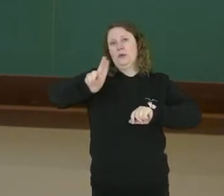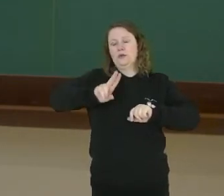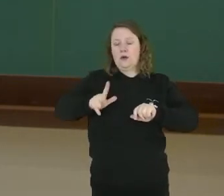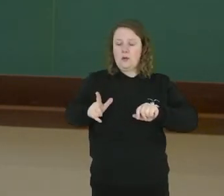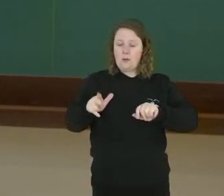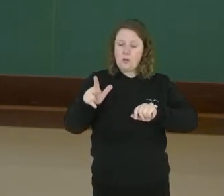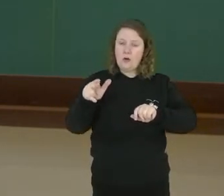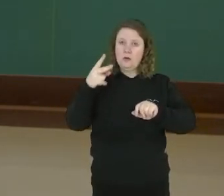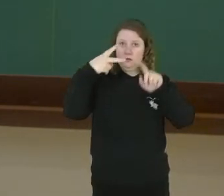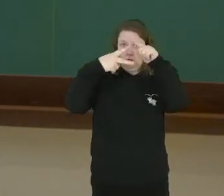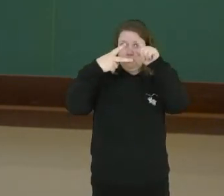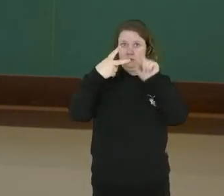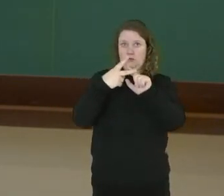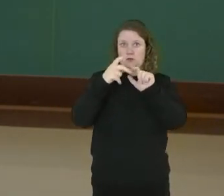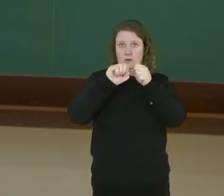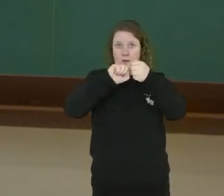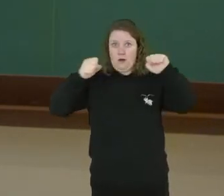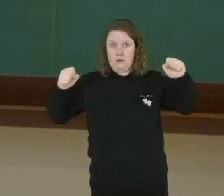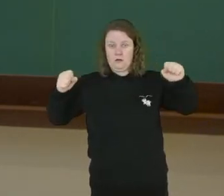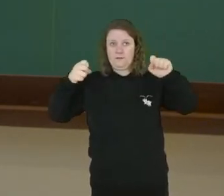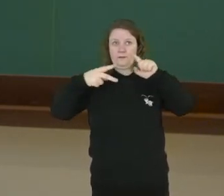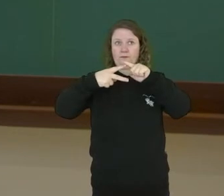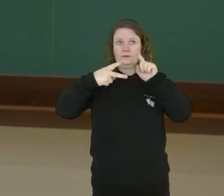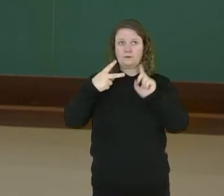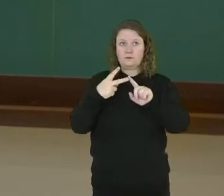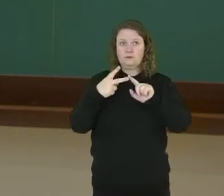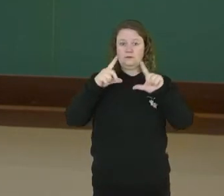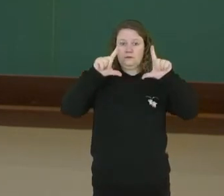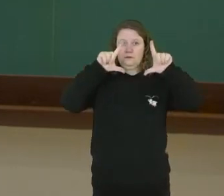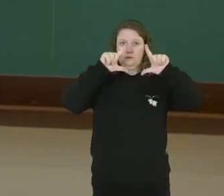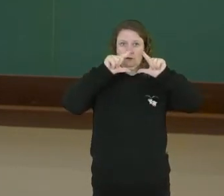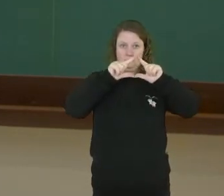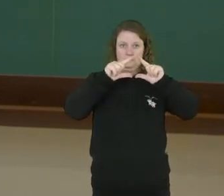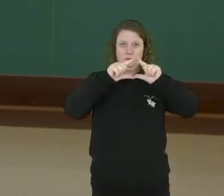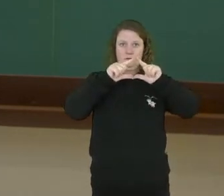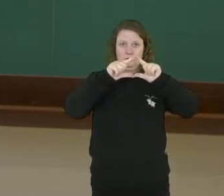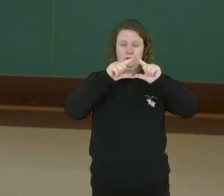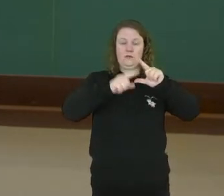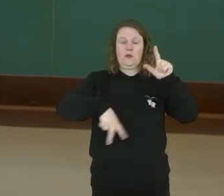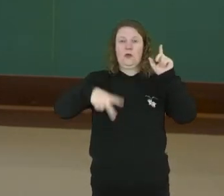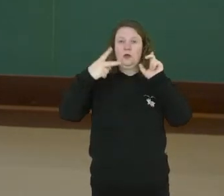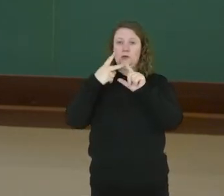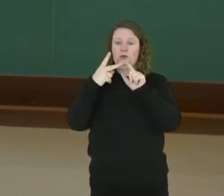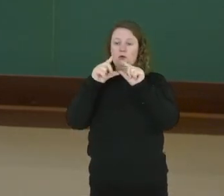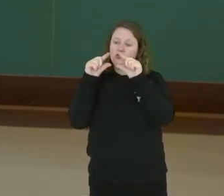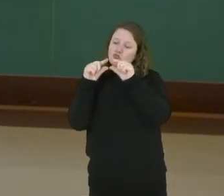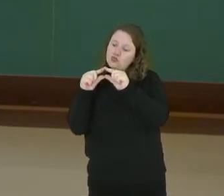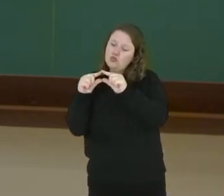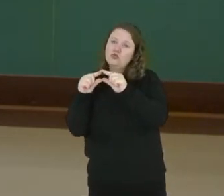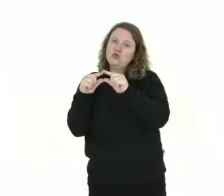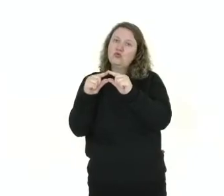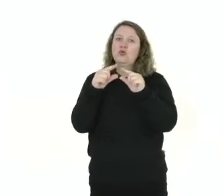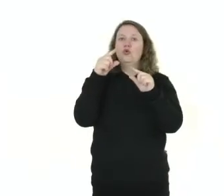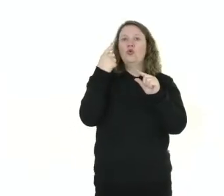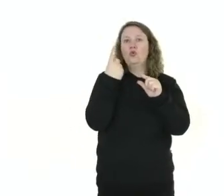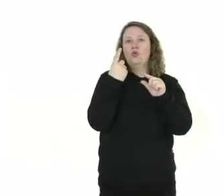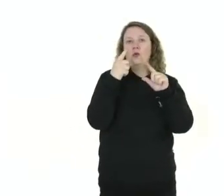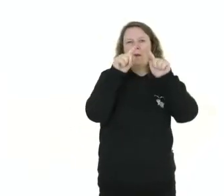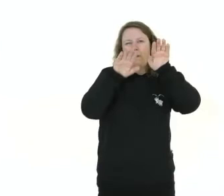cortar 2 triângulos grandes, 2 triângulos pequenos, um triângulo médio,